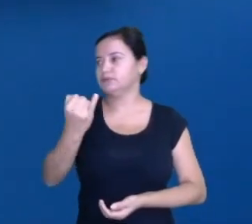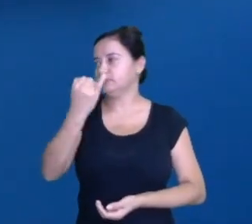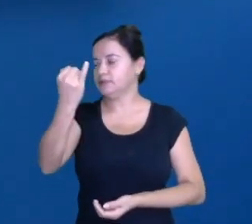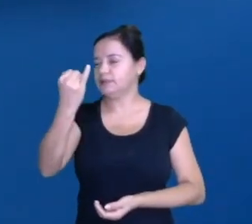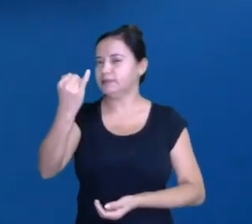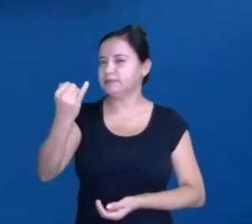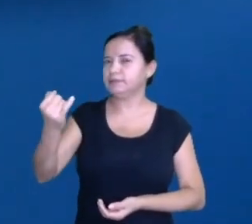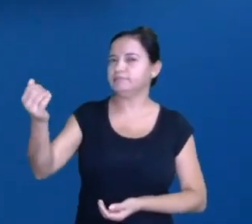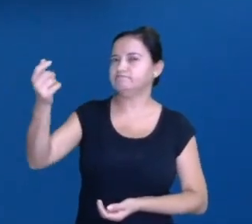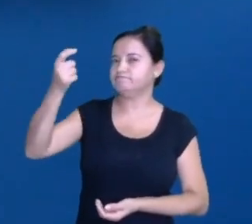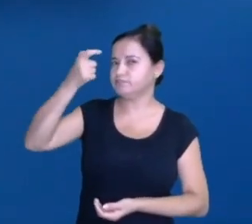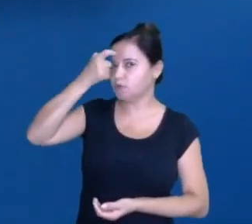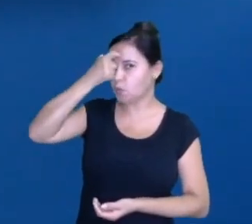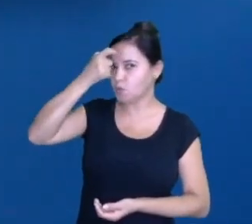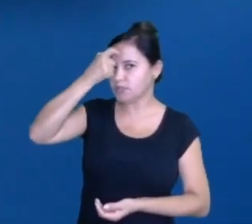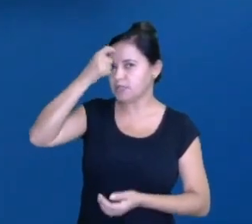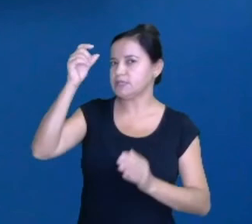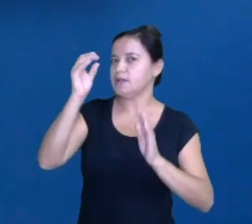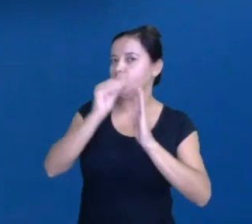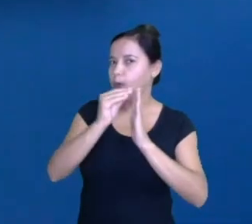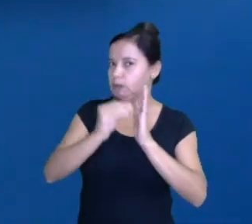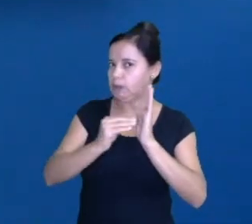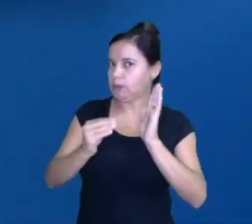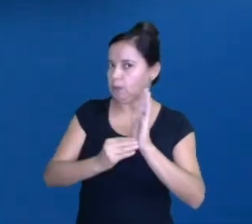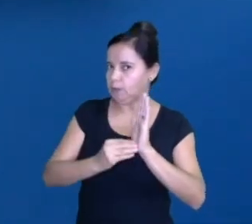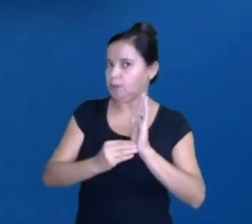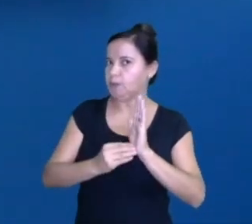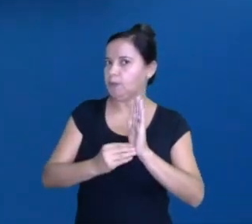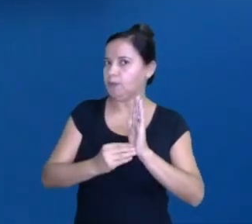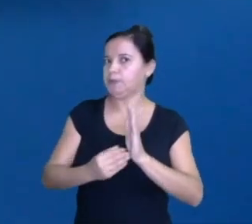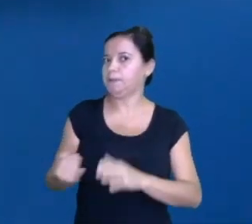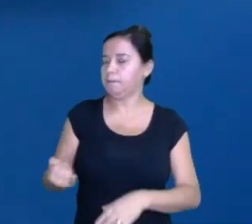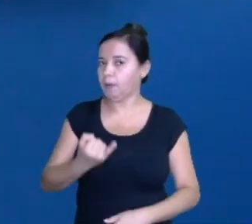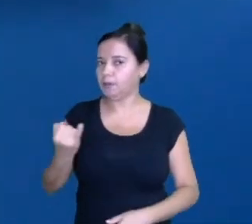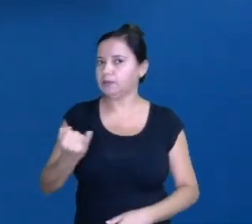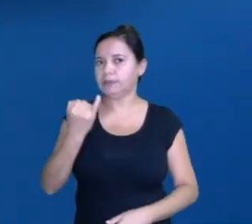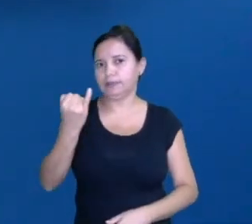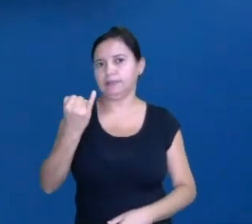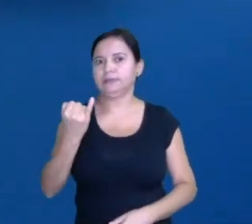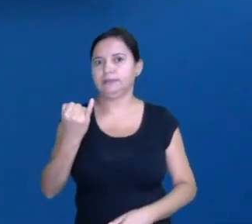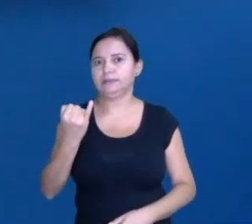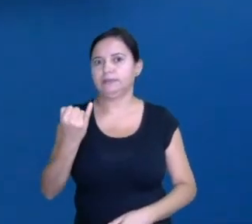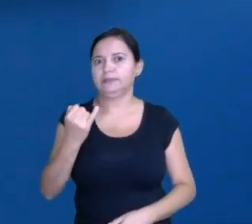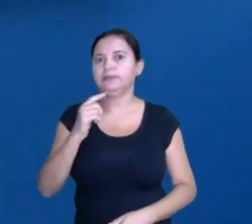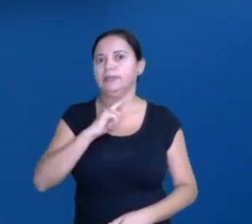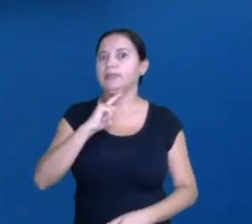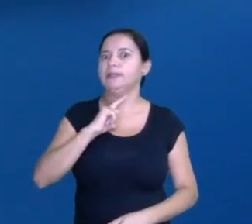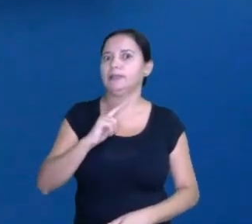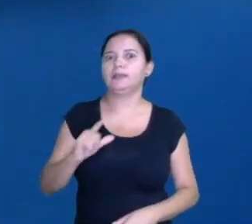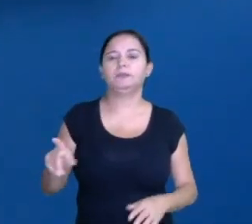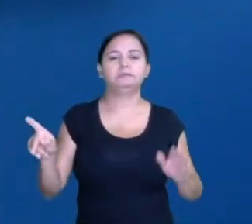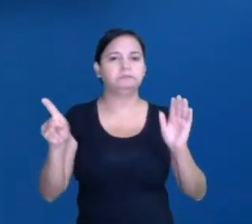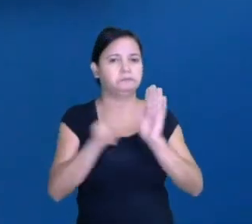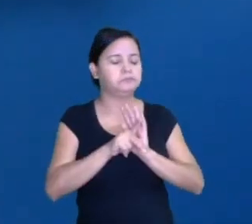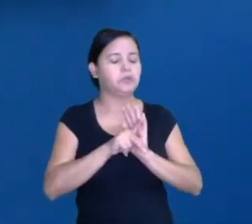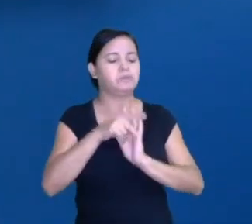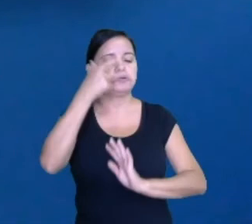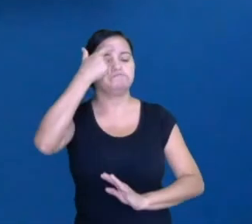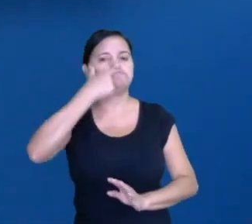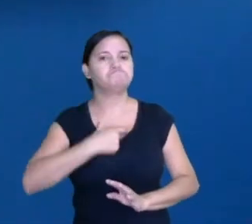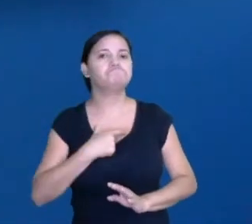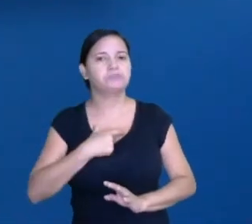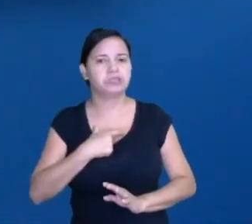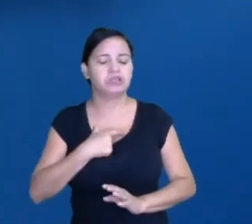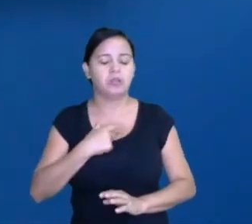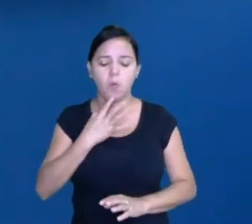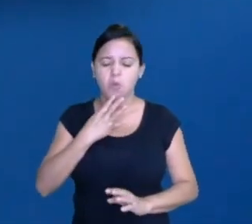ter consciência de um conteúdo, de um assunto como esse, de um objeto do conhecimento como esse. Porque tem a ver com a sua própria identidade, de quem você é. Conhecer